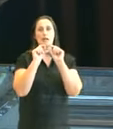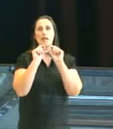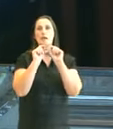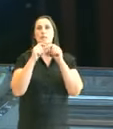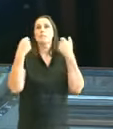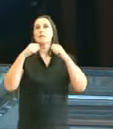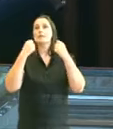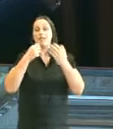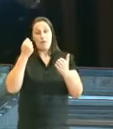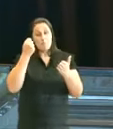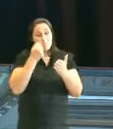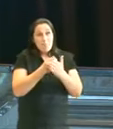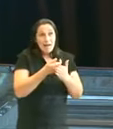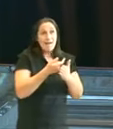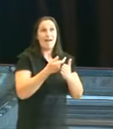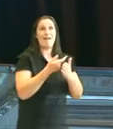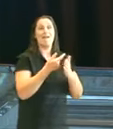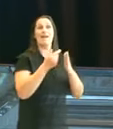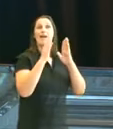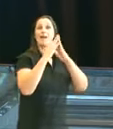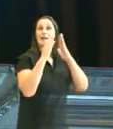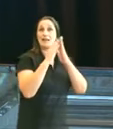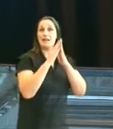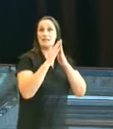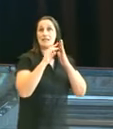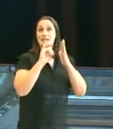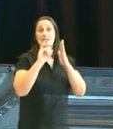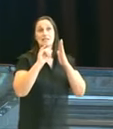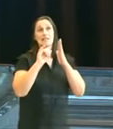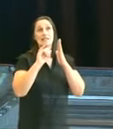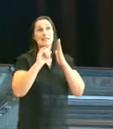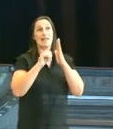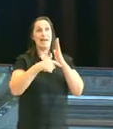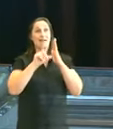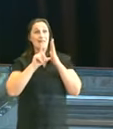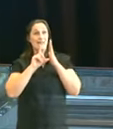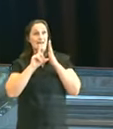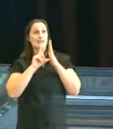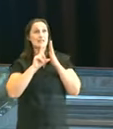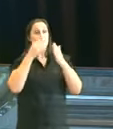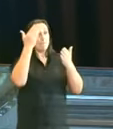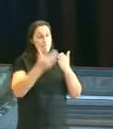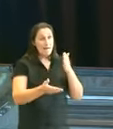que se atrasa, perde a casa. E aí alguém que não sabe de nada liga para um dos líderes